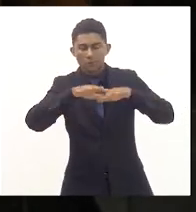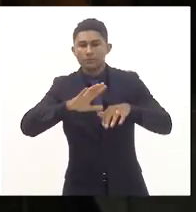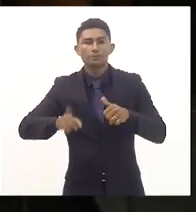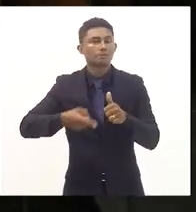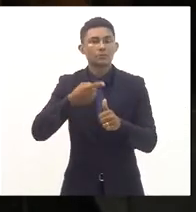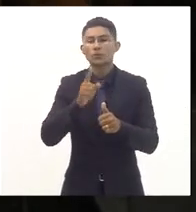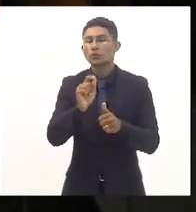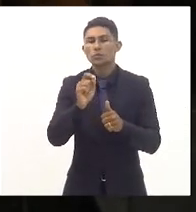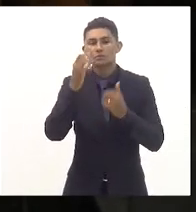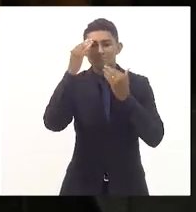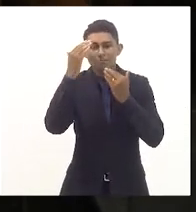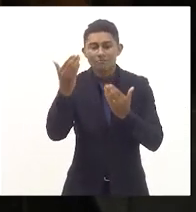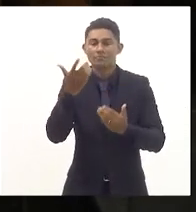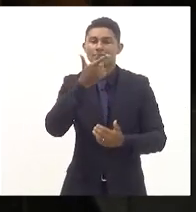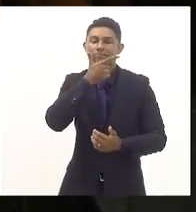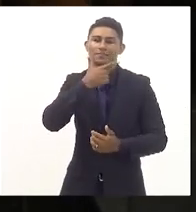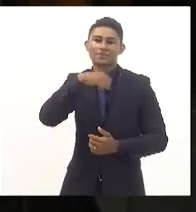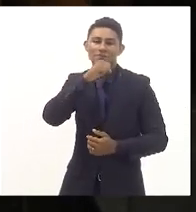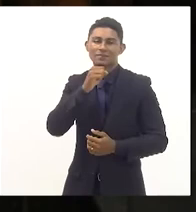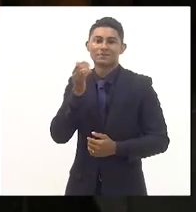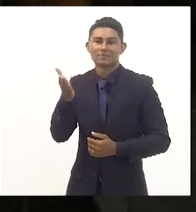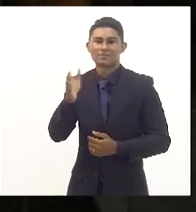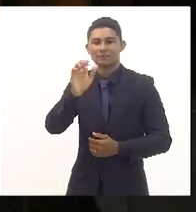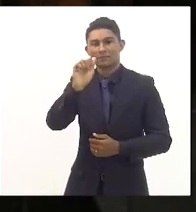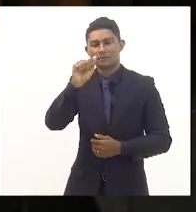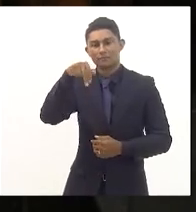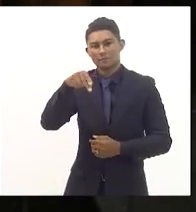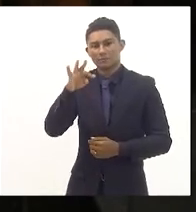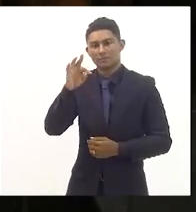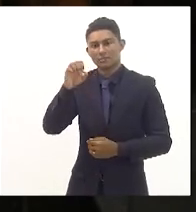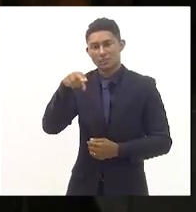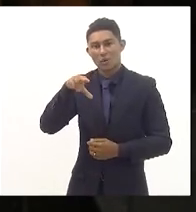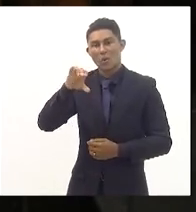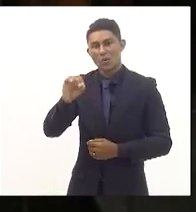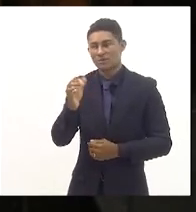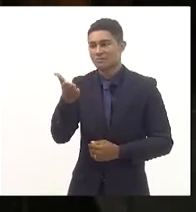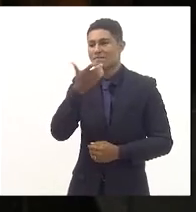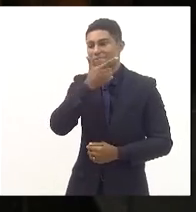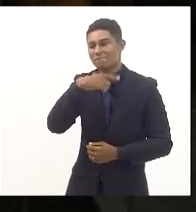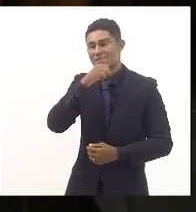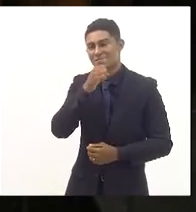diferente eu agradeço ao meu pai Antônio Vanessa da Silva Neves